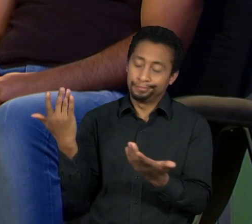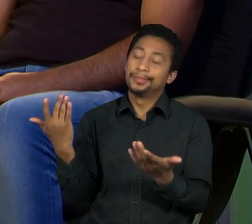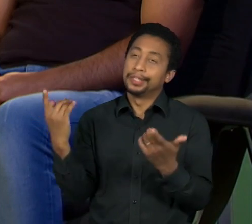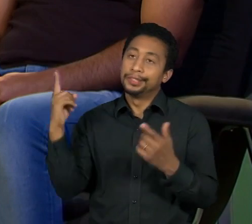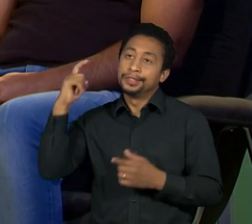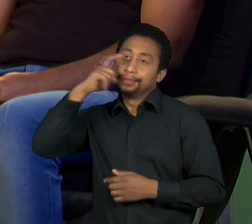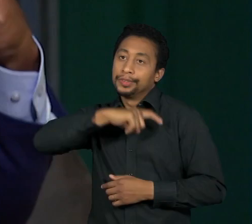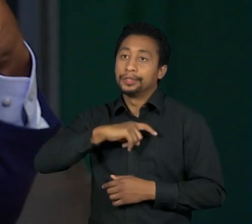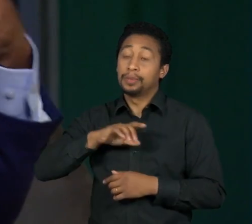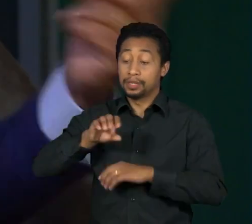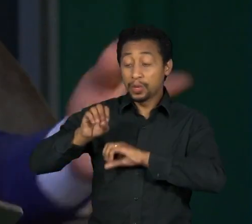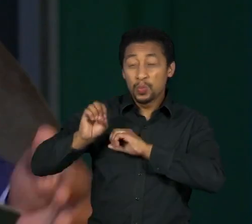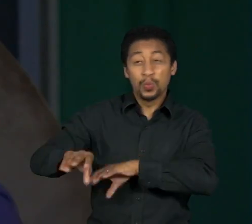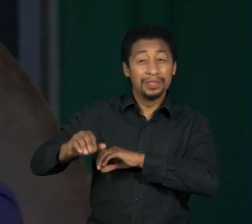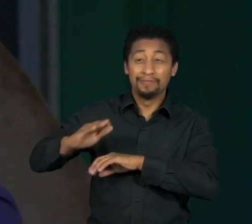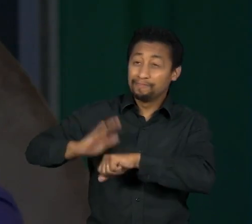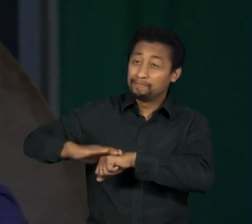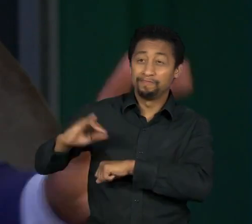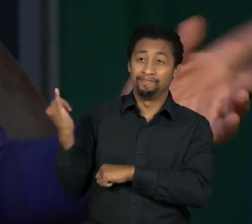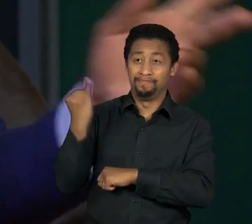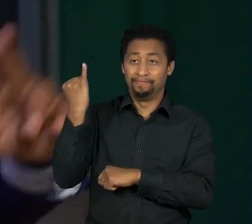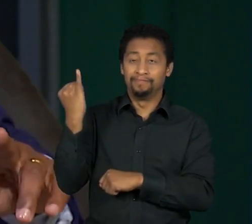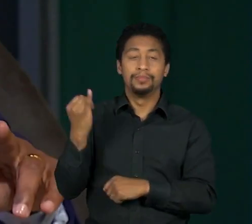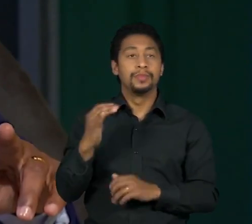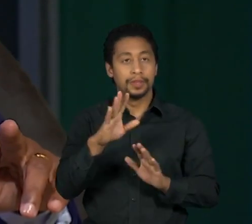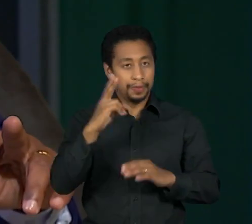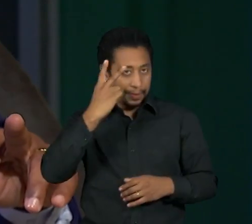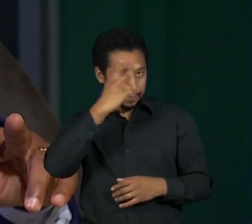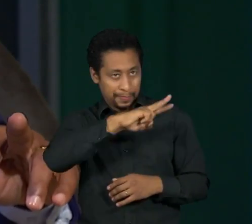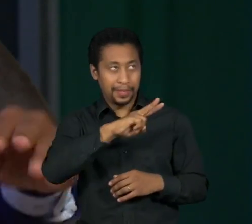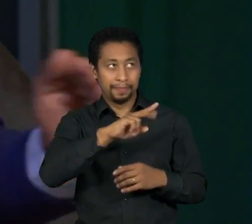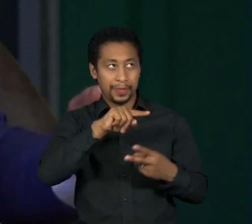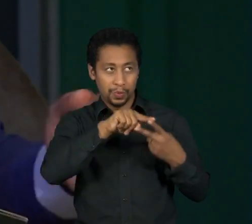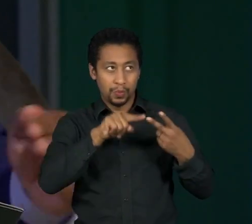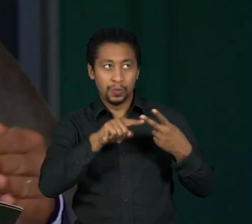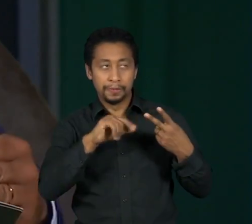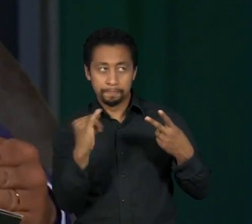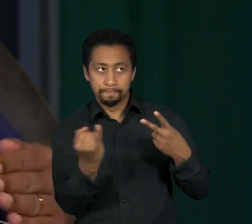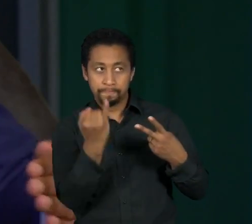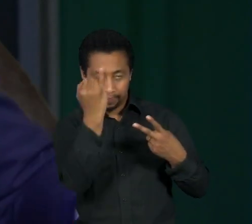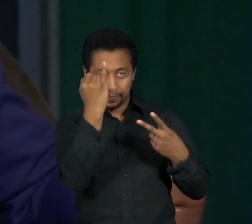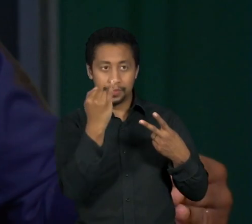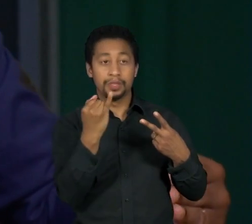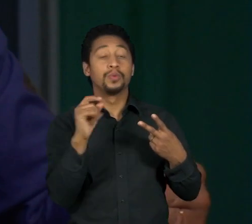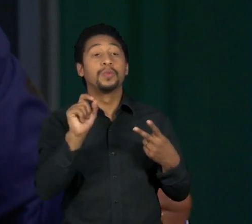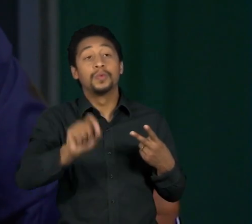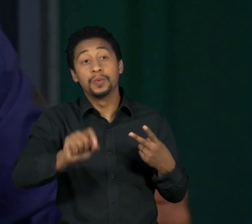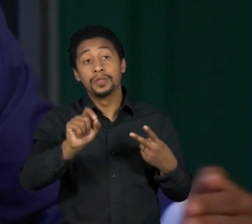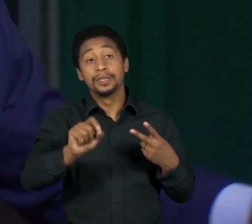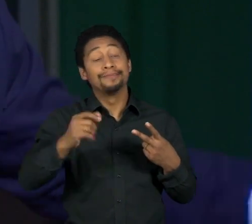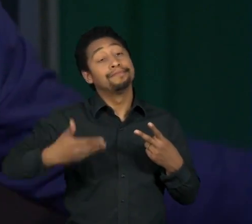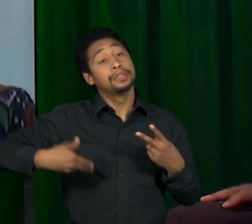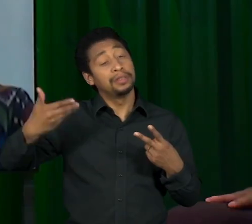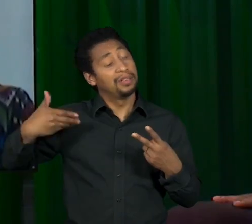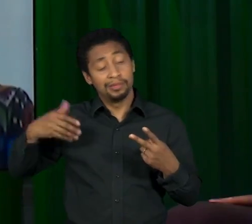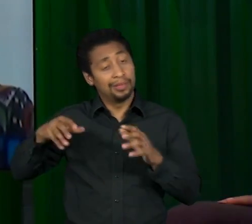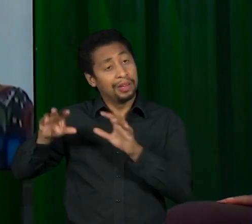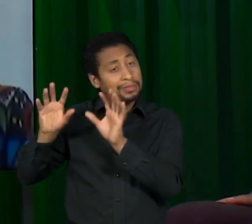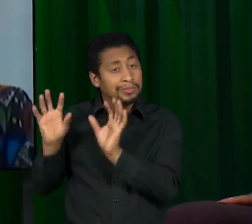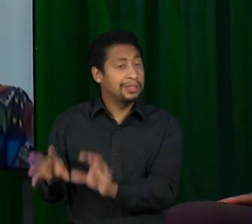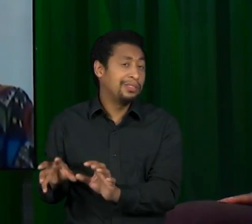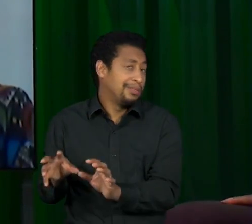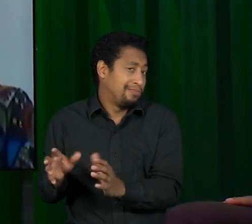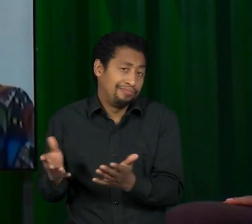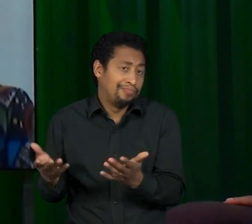a educação é central. Me veio à memória duas dimensões importantes, que isso daí sempre foi rotineiro. E nós